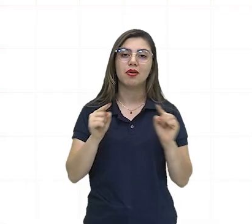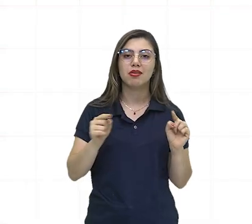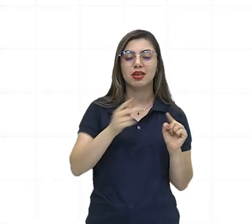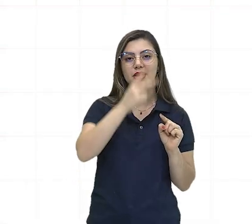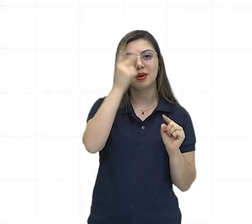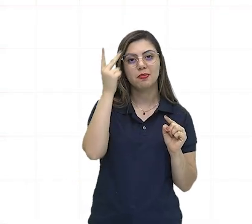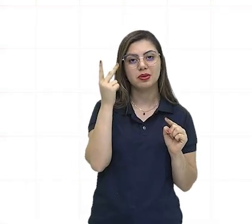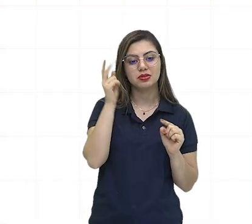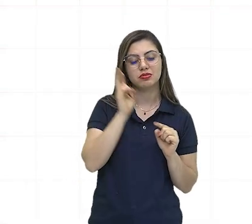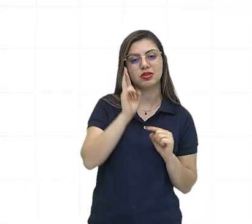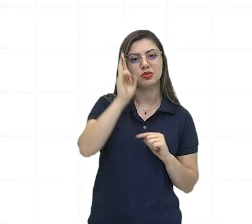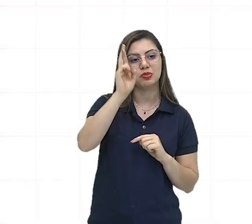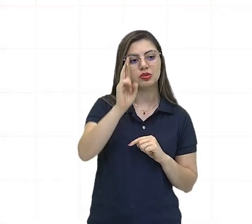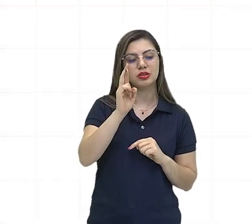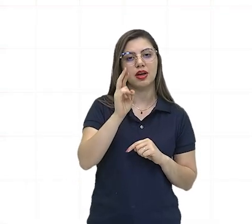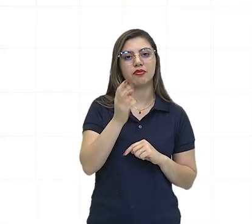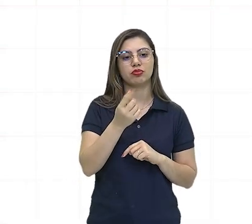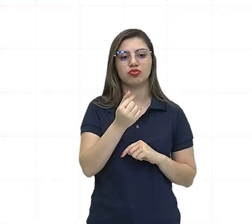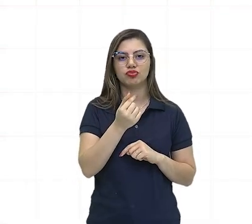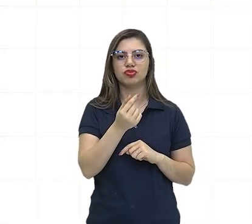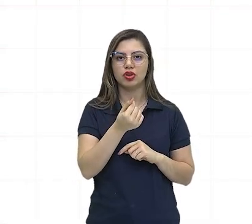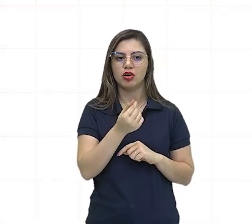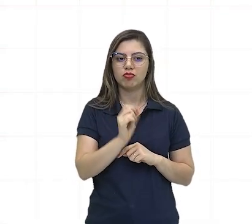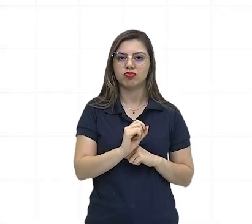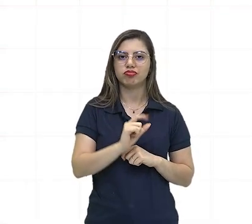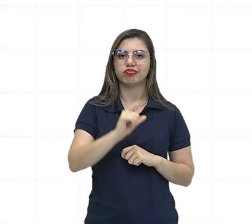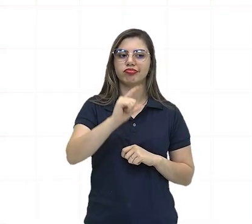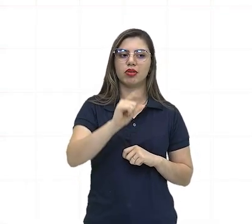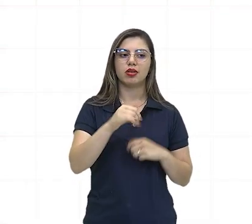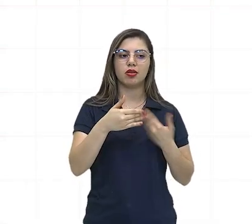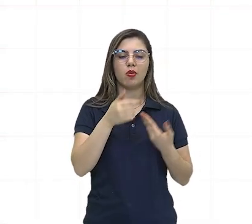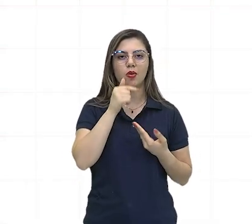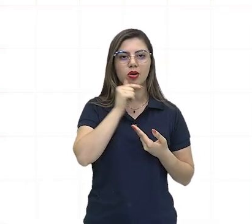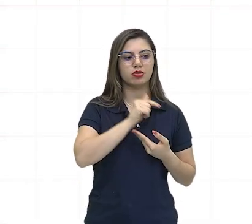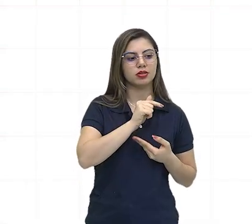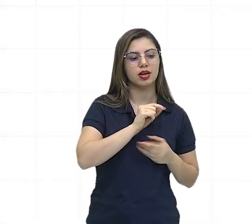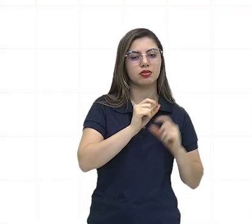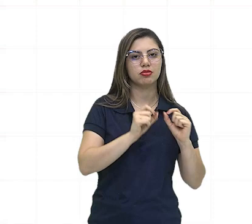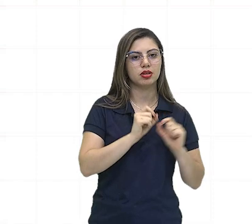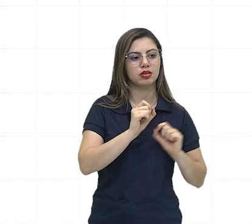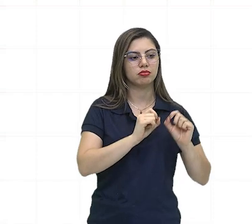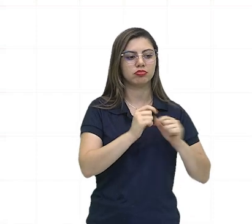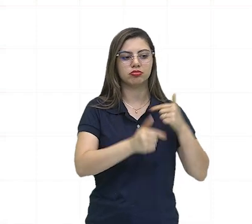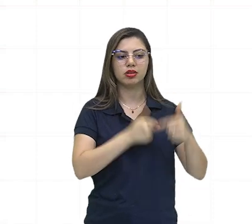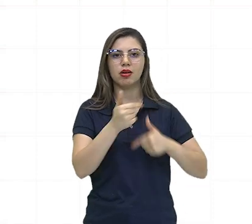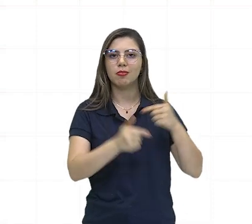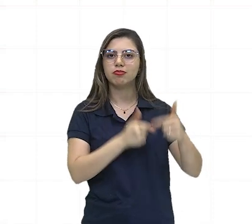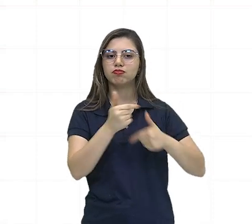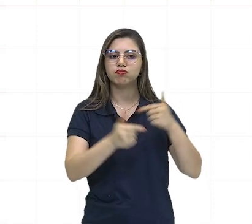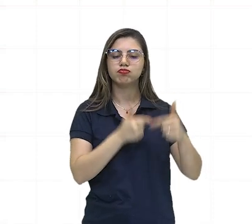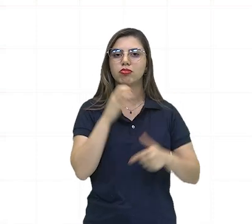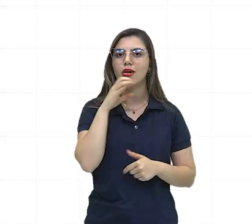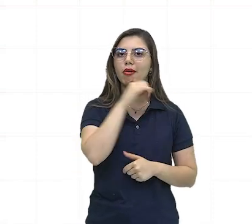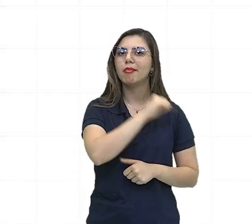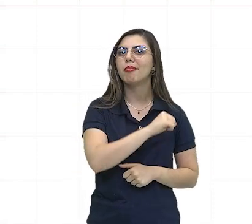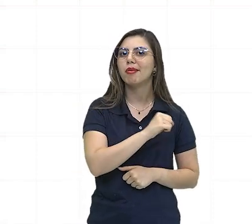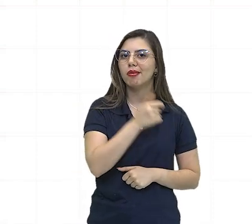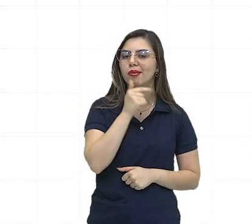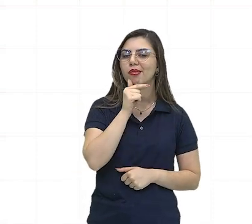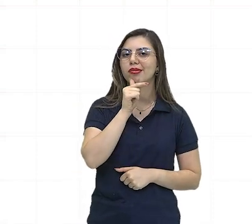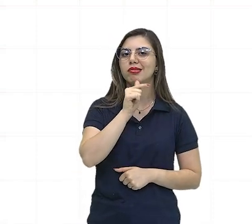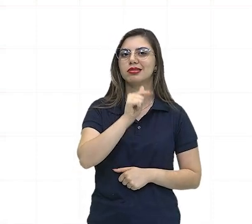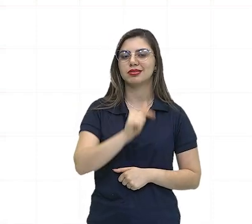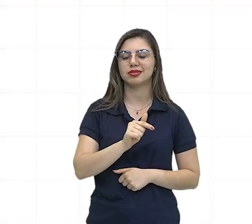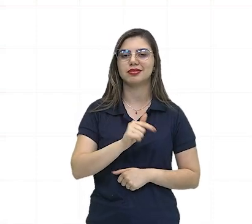o agricultor e também vai agilizar a produção, tornando ali a produção em